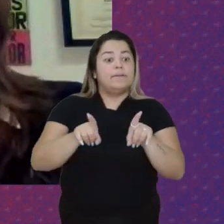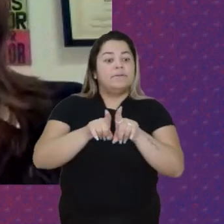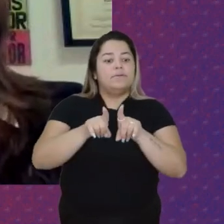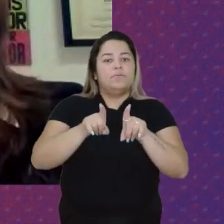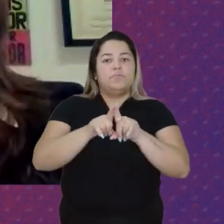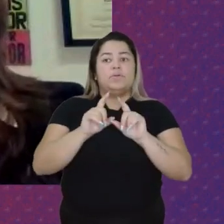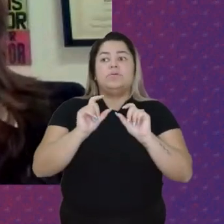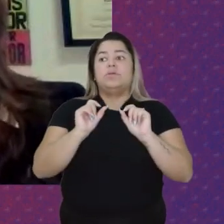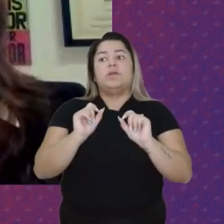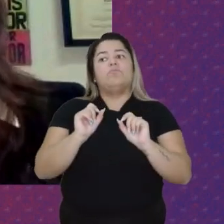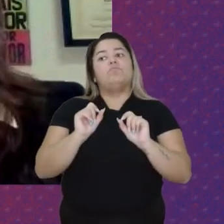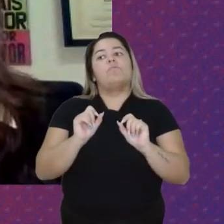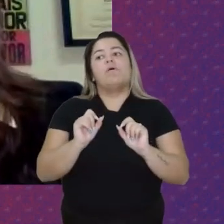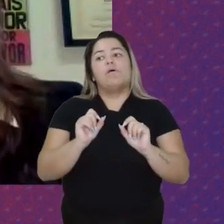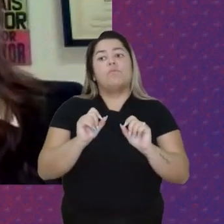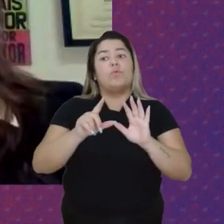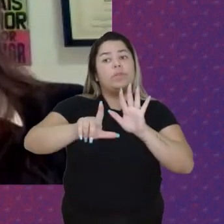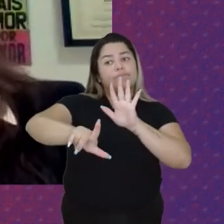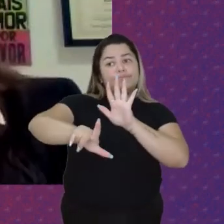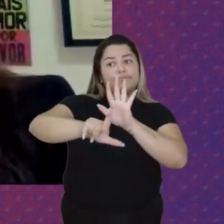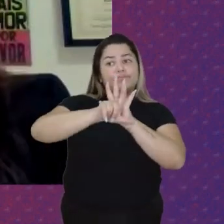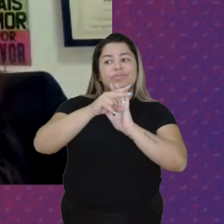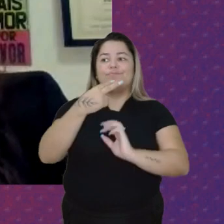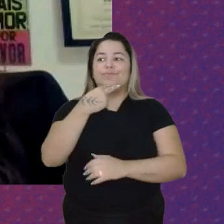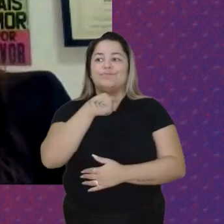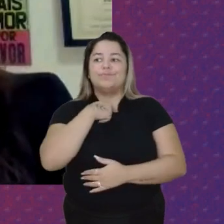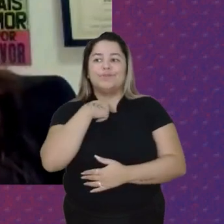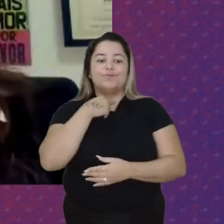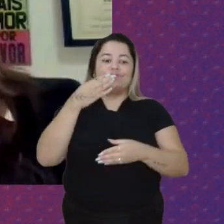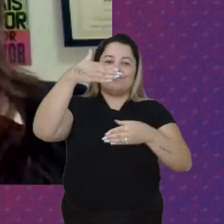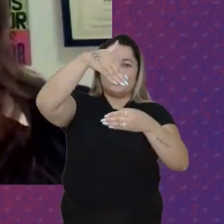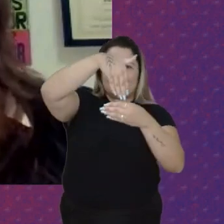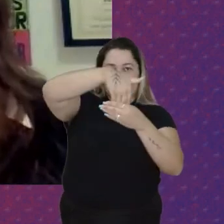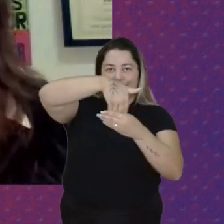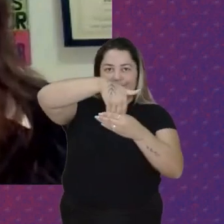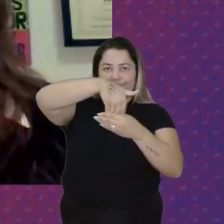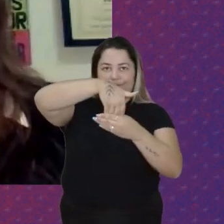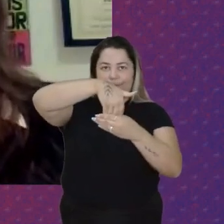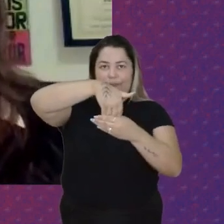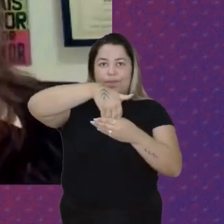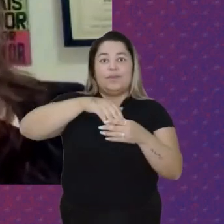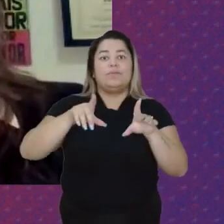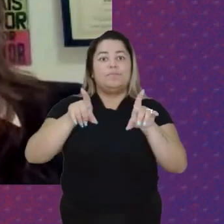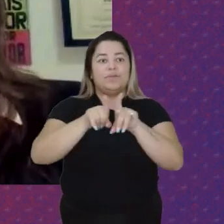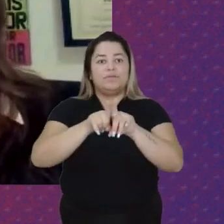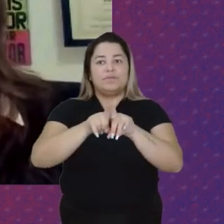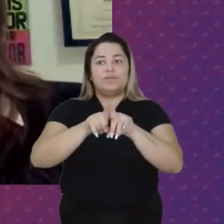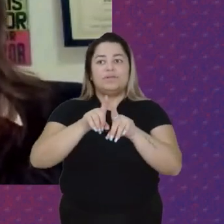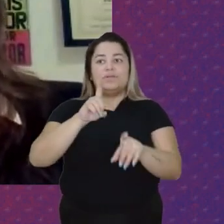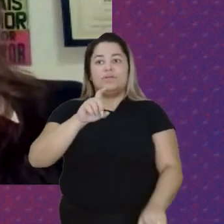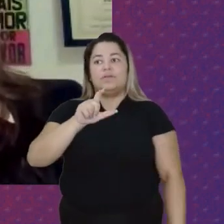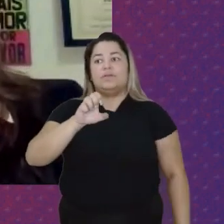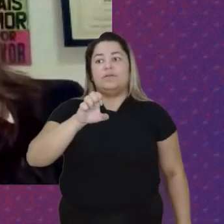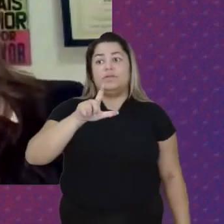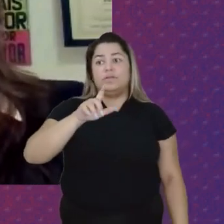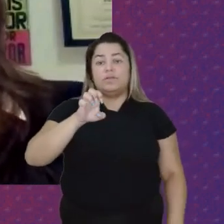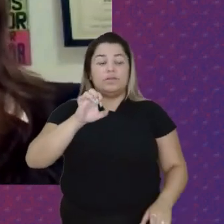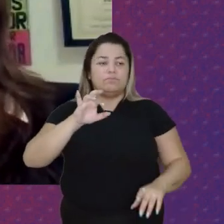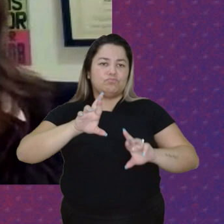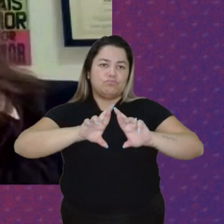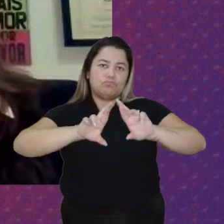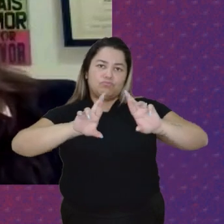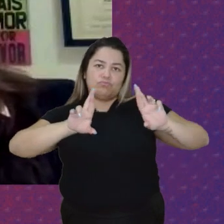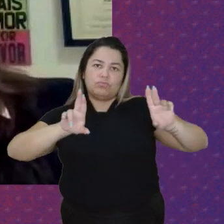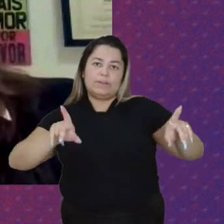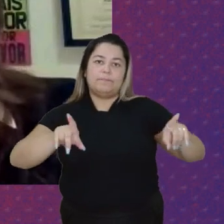deliberadamente, né? Então, elas foram, por lei, proibidas de votar, né? E esse delay, essa diferença